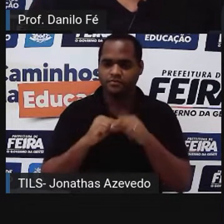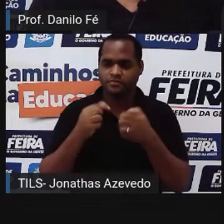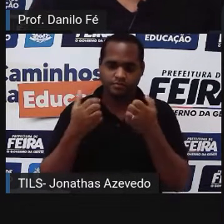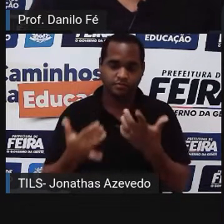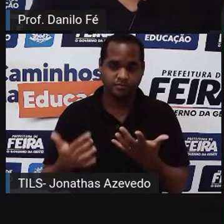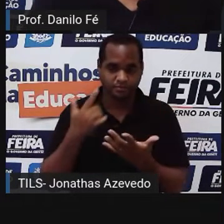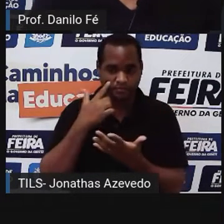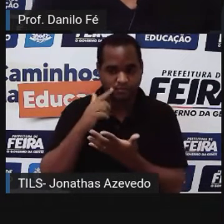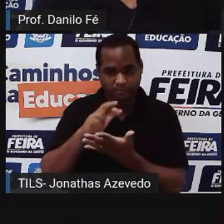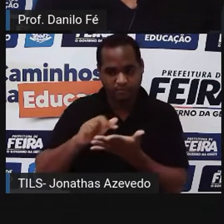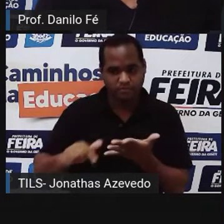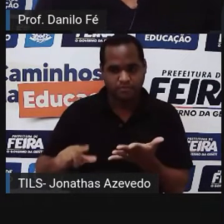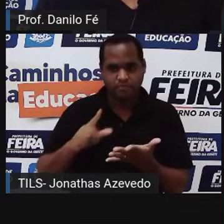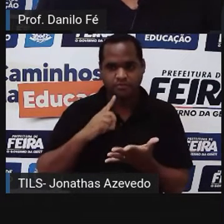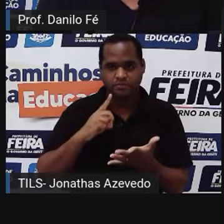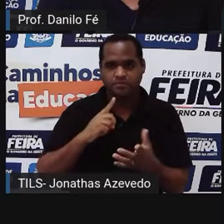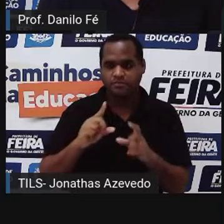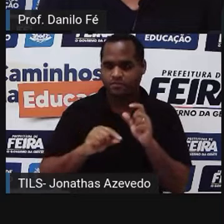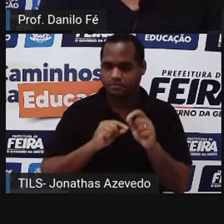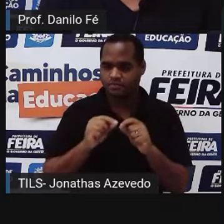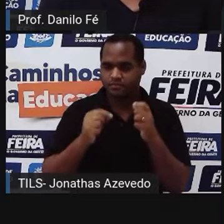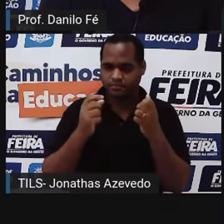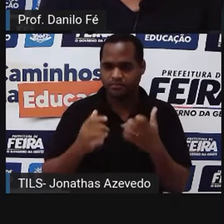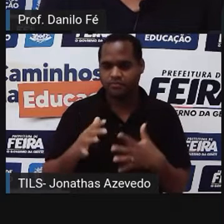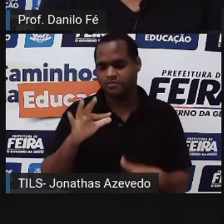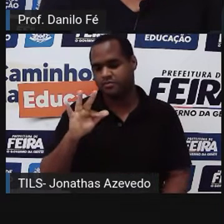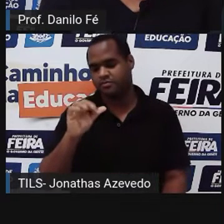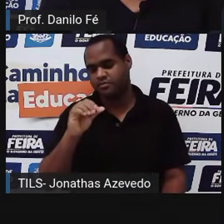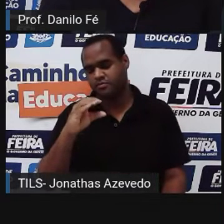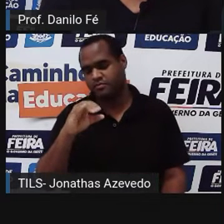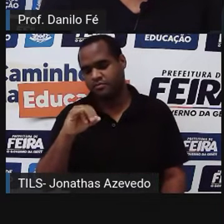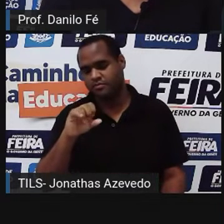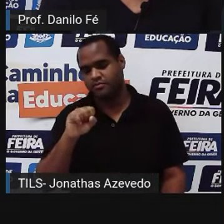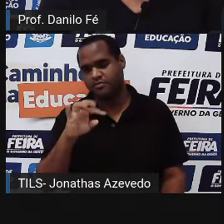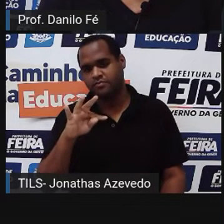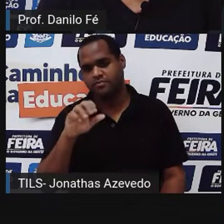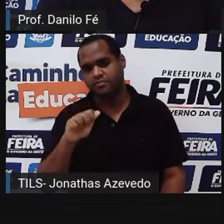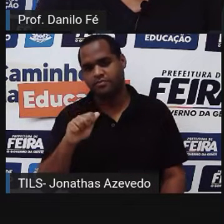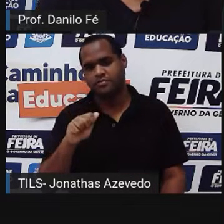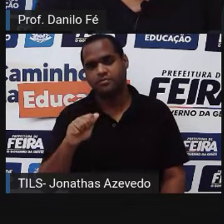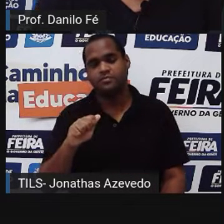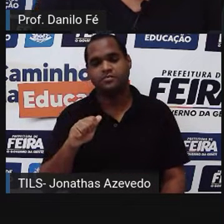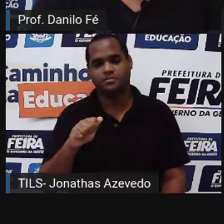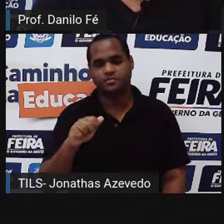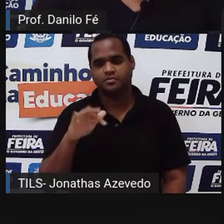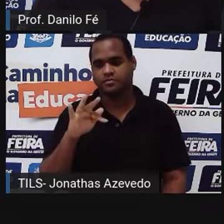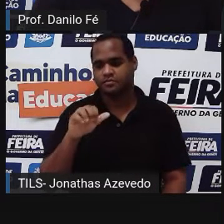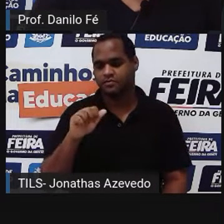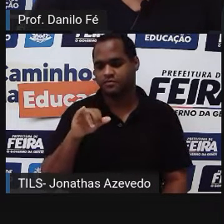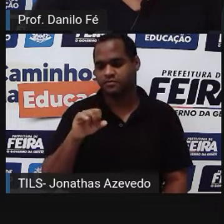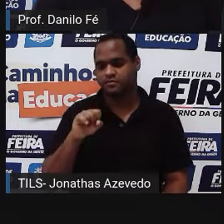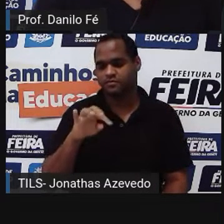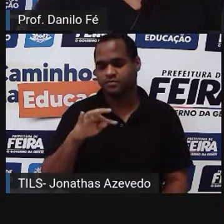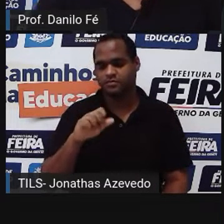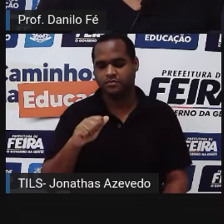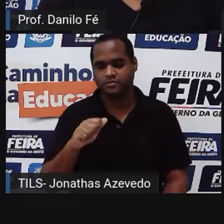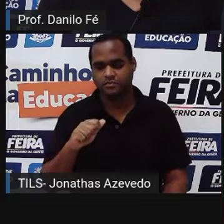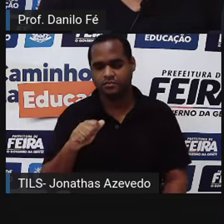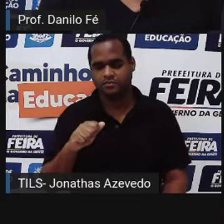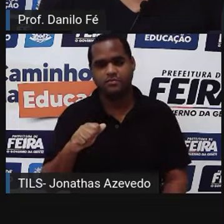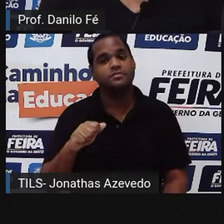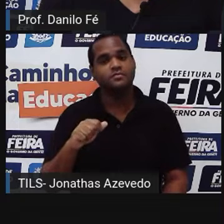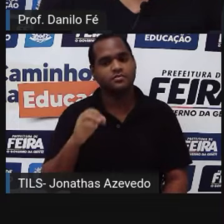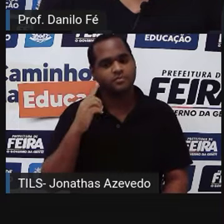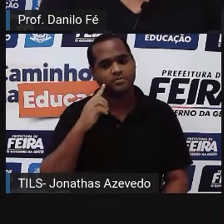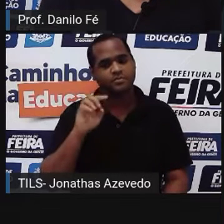absurdas acontecendo. Os fascistas, eles governavam a Europa de um